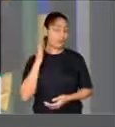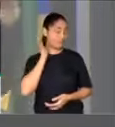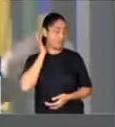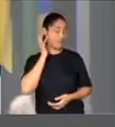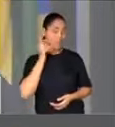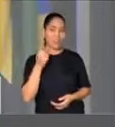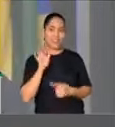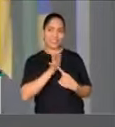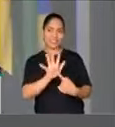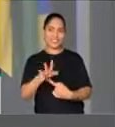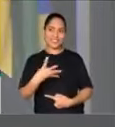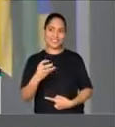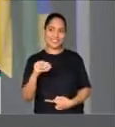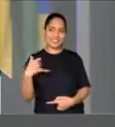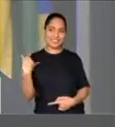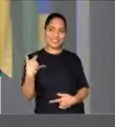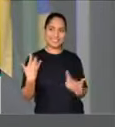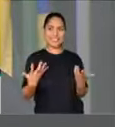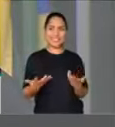40,